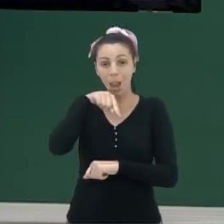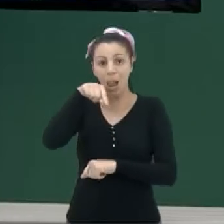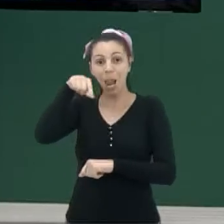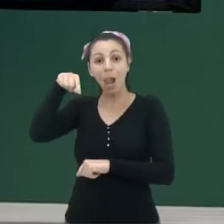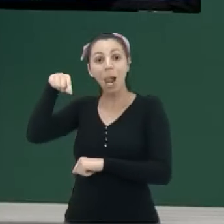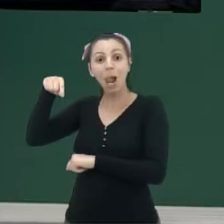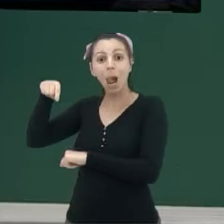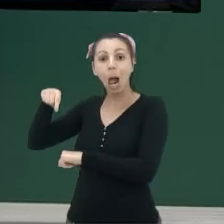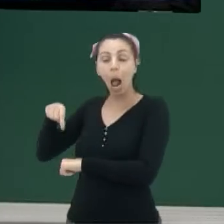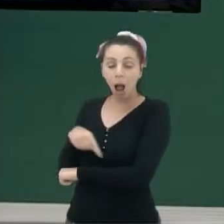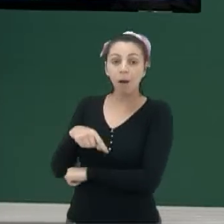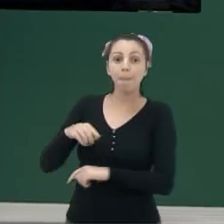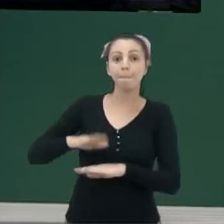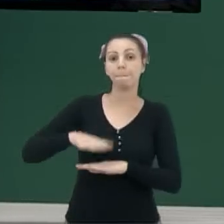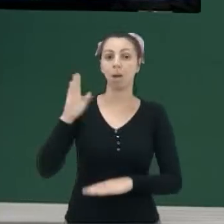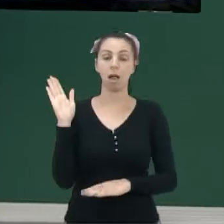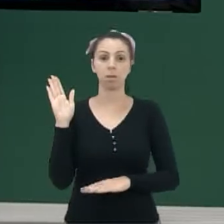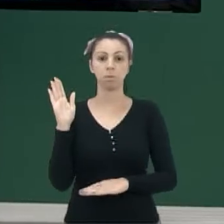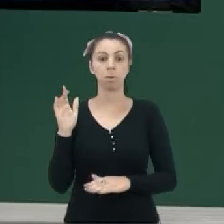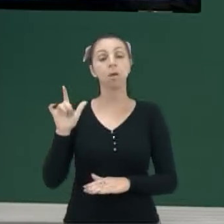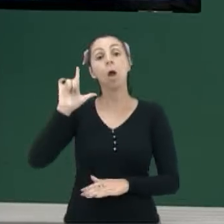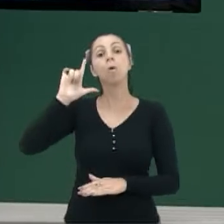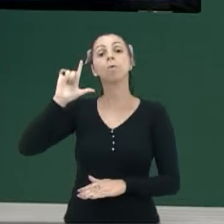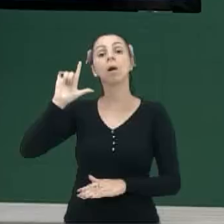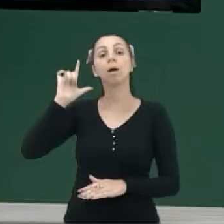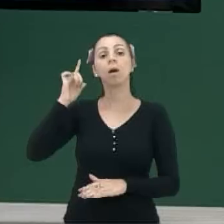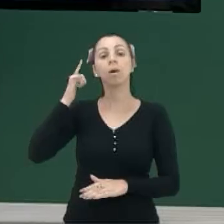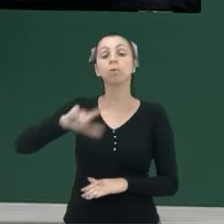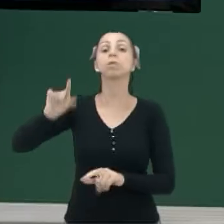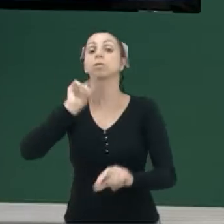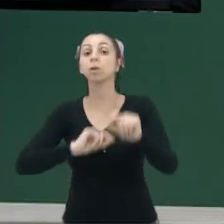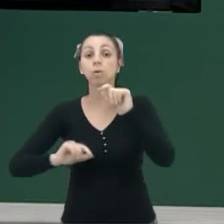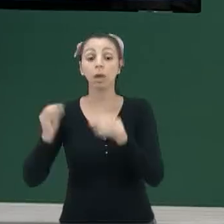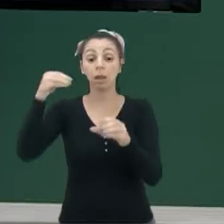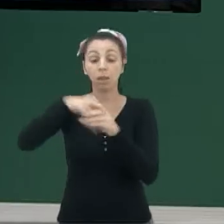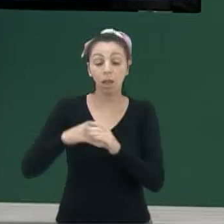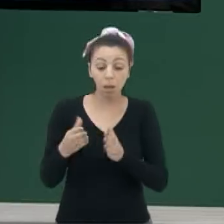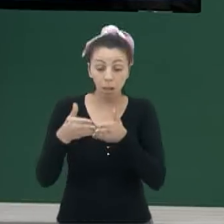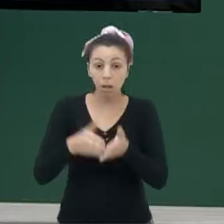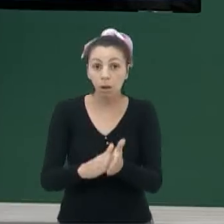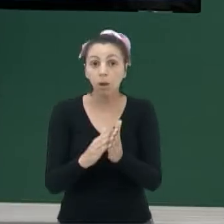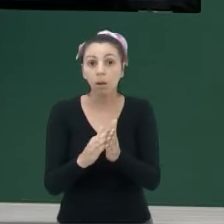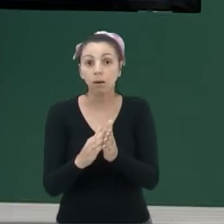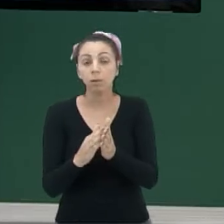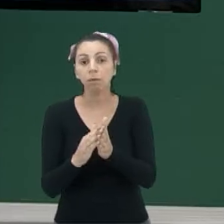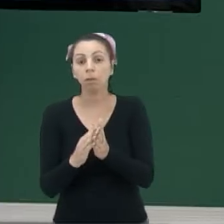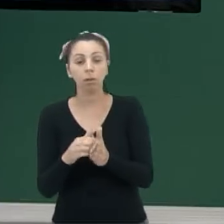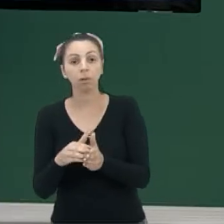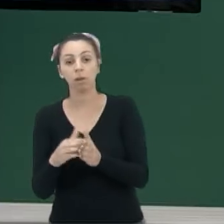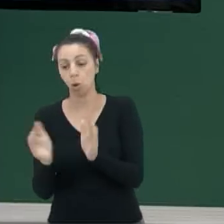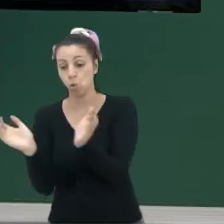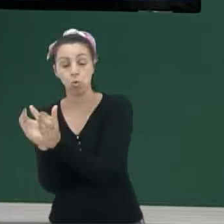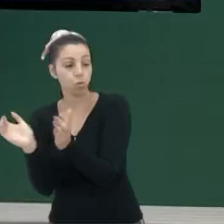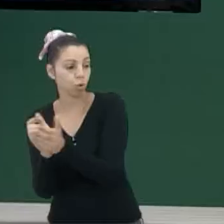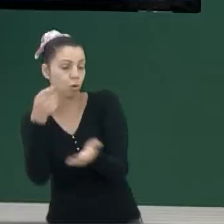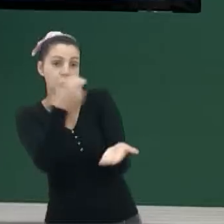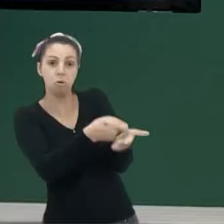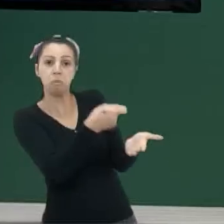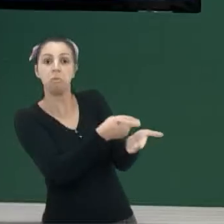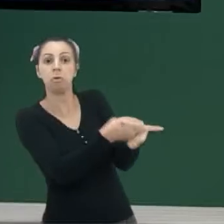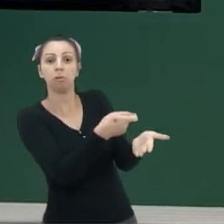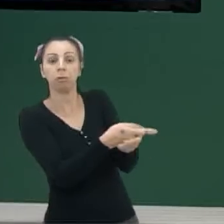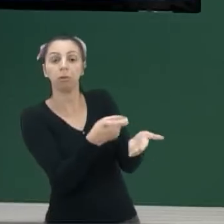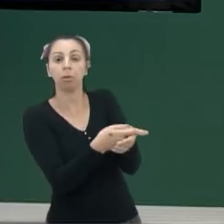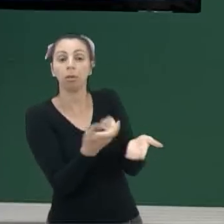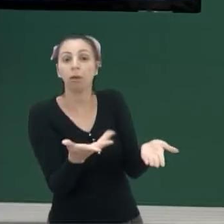acontecia dentro da embarcação? Motim, A tripulação começava a cobrar do comandante terra. Você tem que chegar em algum